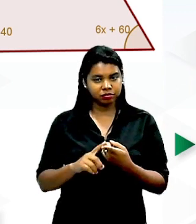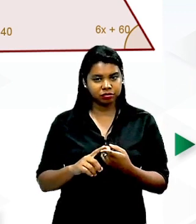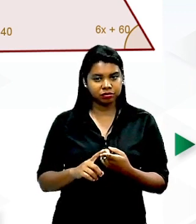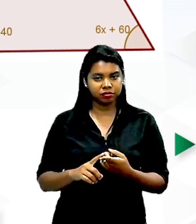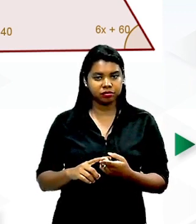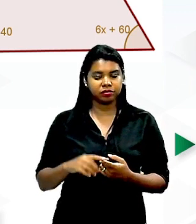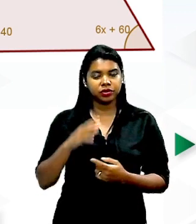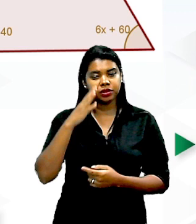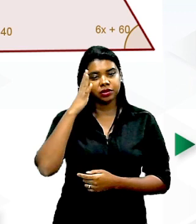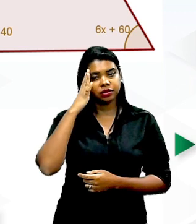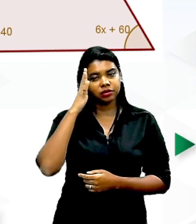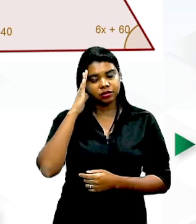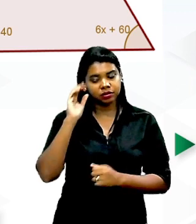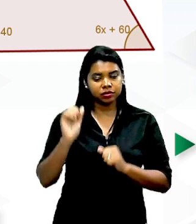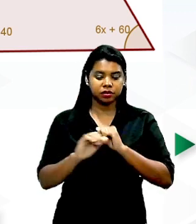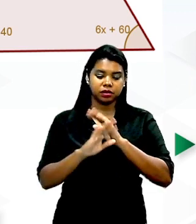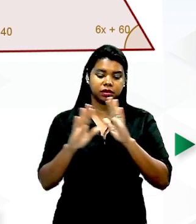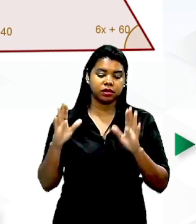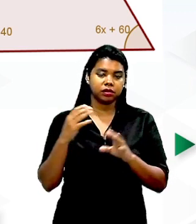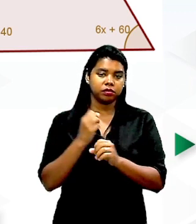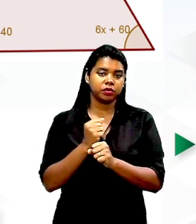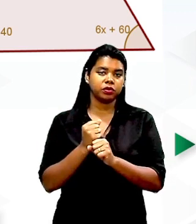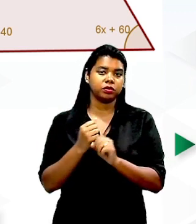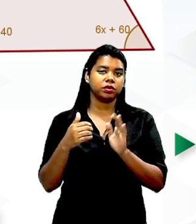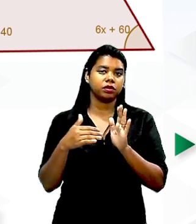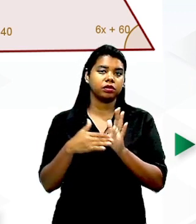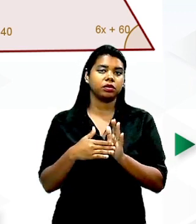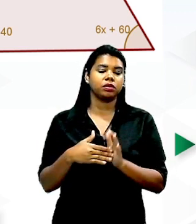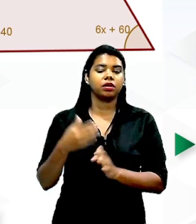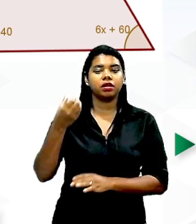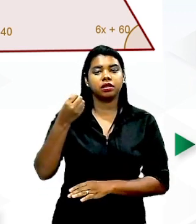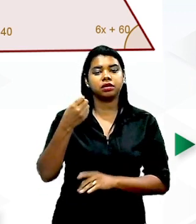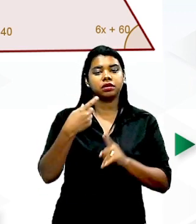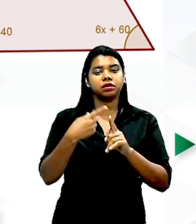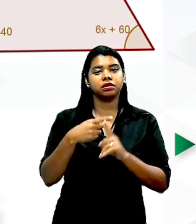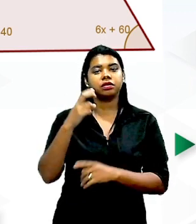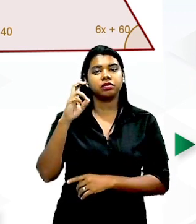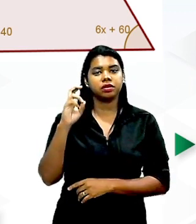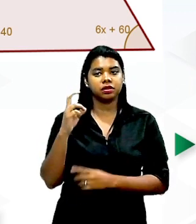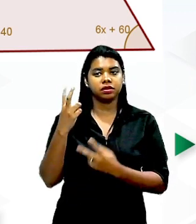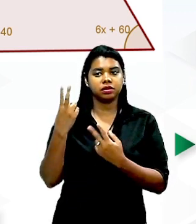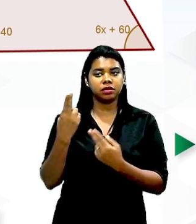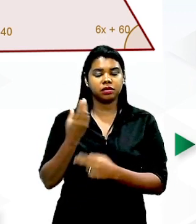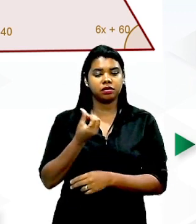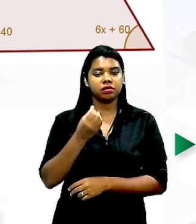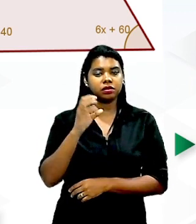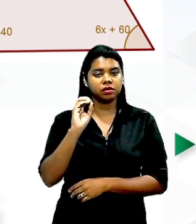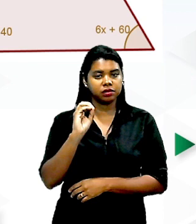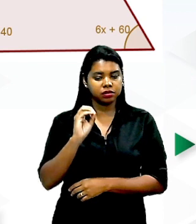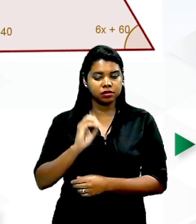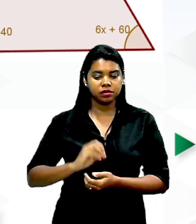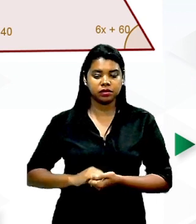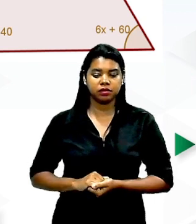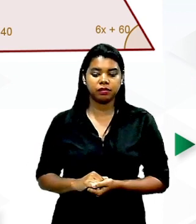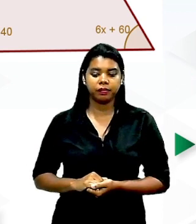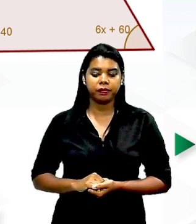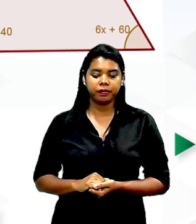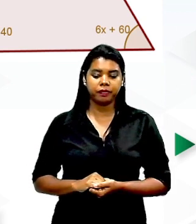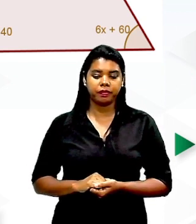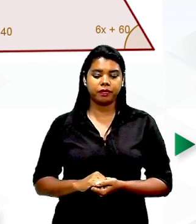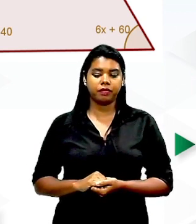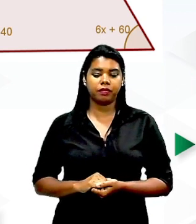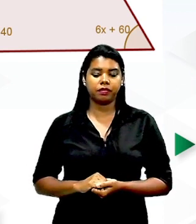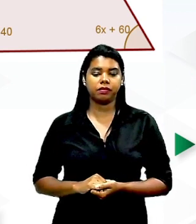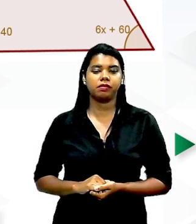poder entender. Vamos somar o último. Vamos lá, 6 vezes 5 mais 60, porque 6x, no lugar de x eu coloco